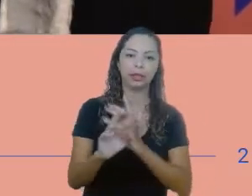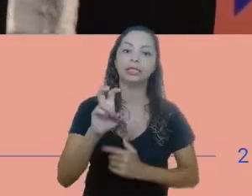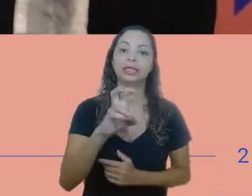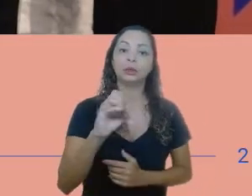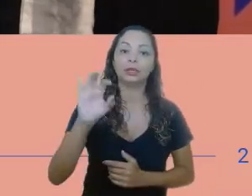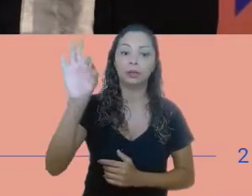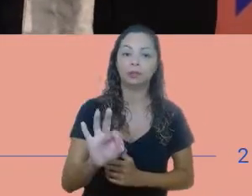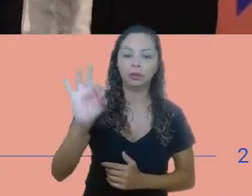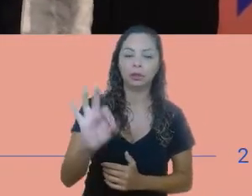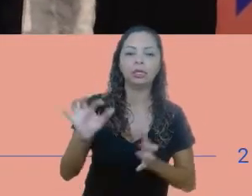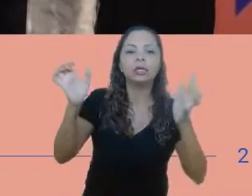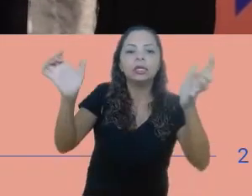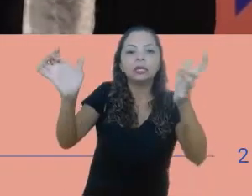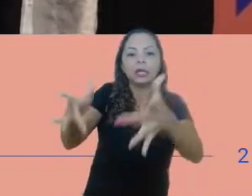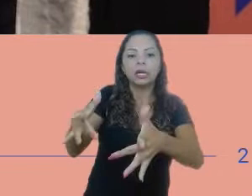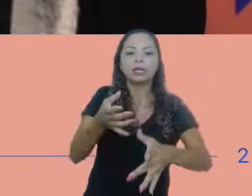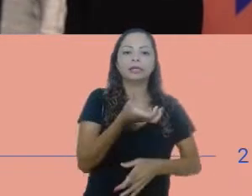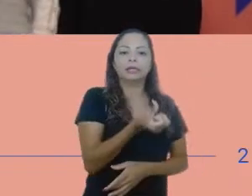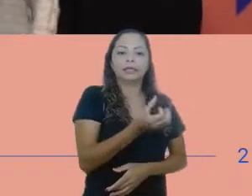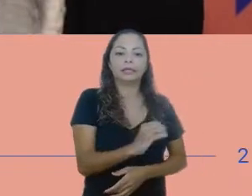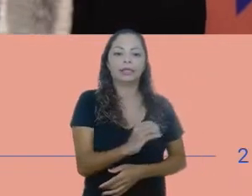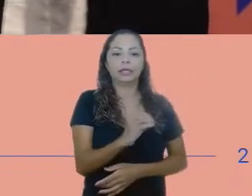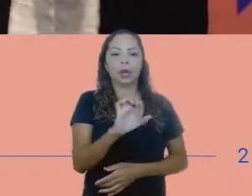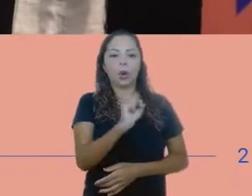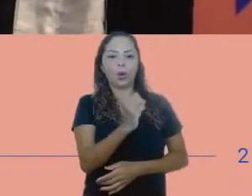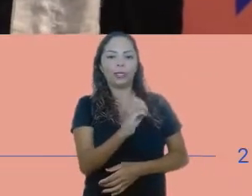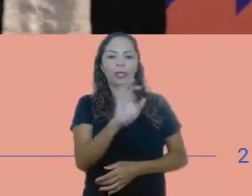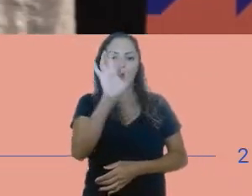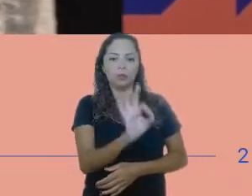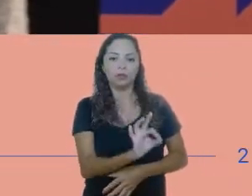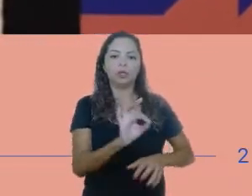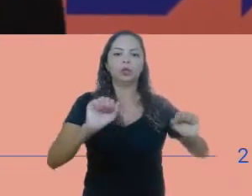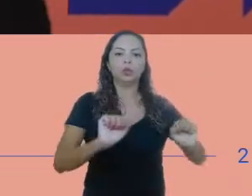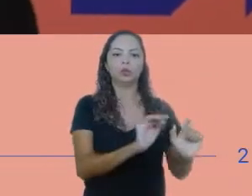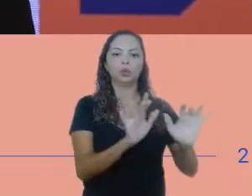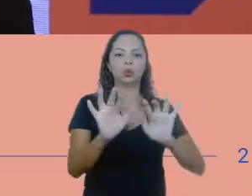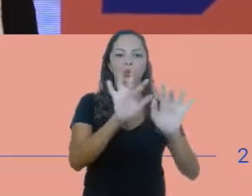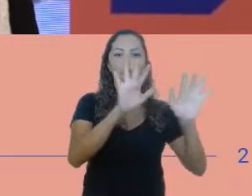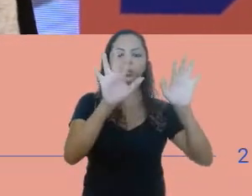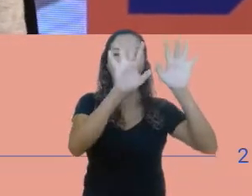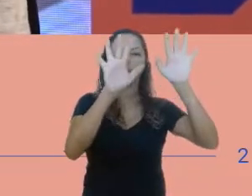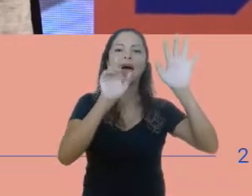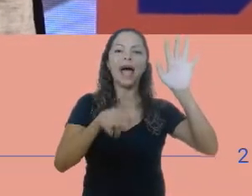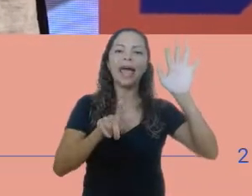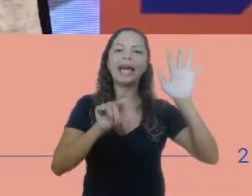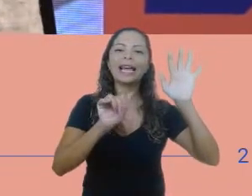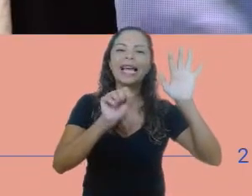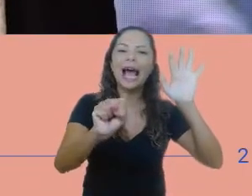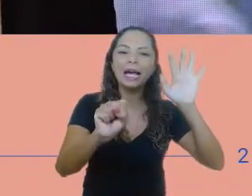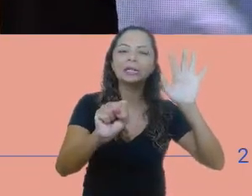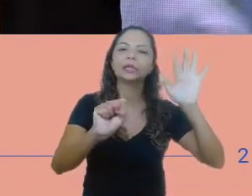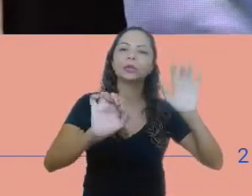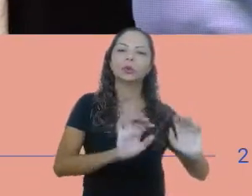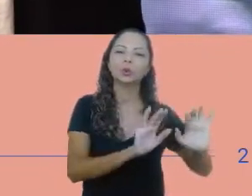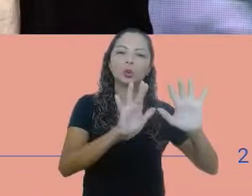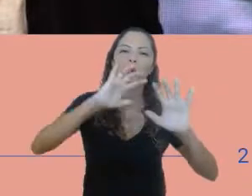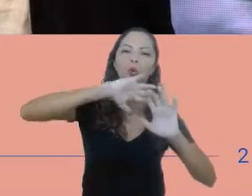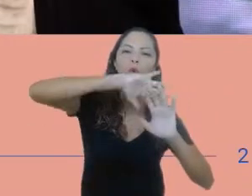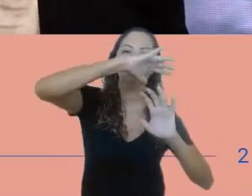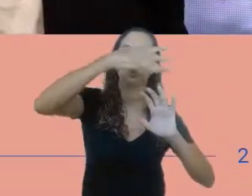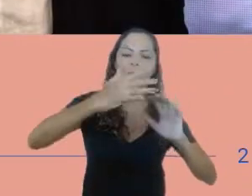60 oitenta por cento das emissões dos gases de efeito estufa e como não poderia deixar de dizer a questão dos